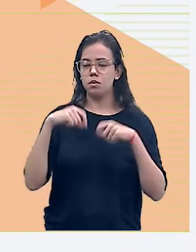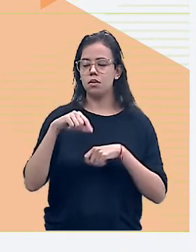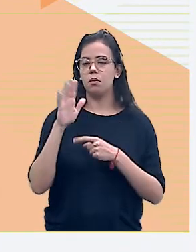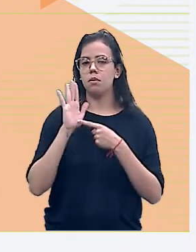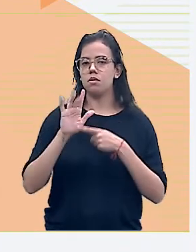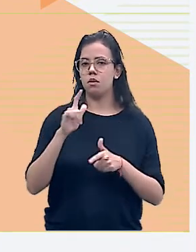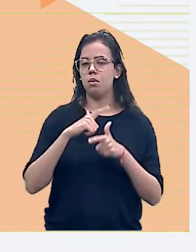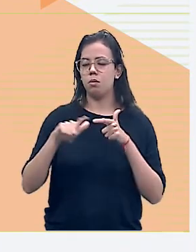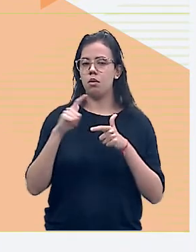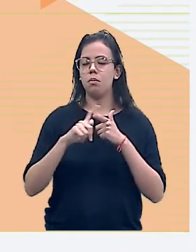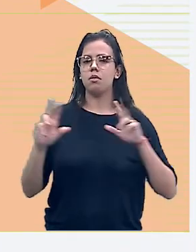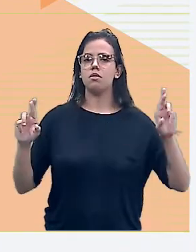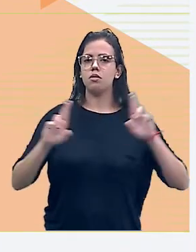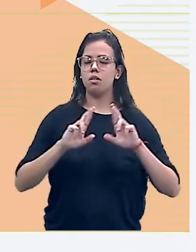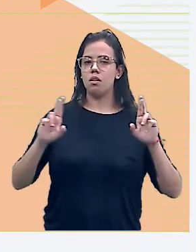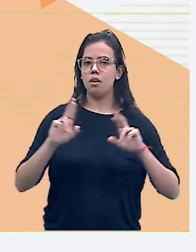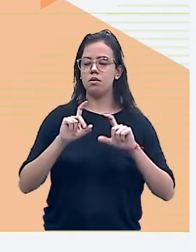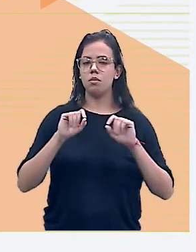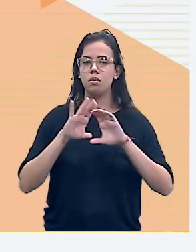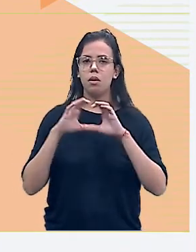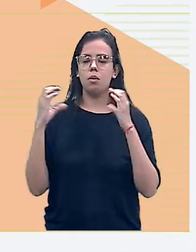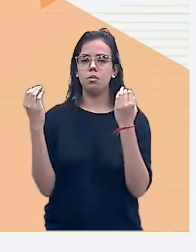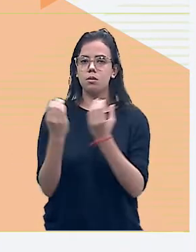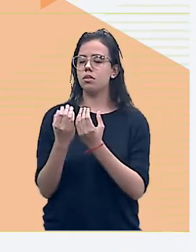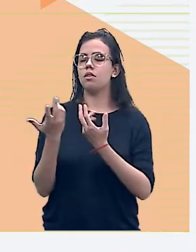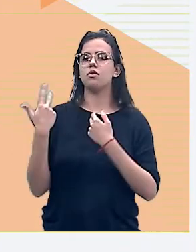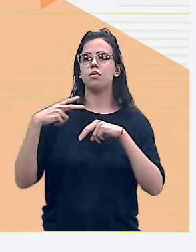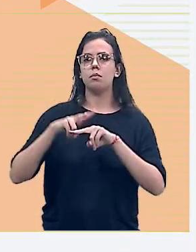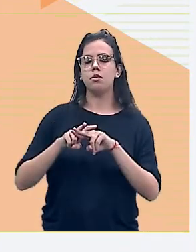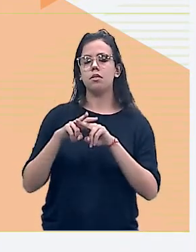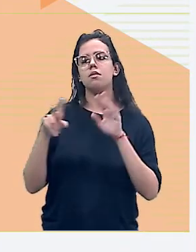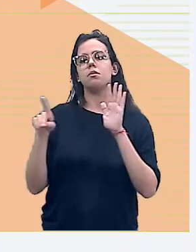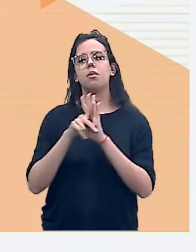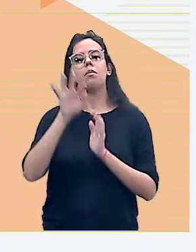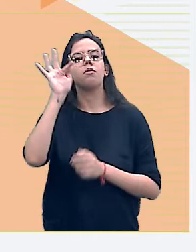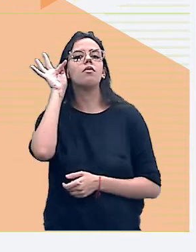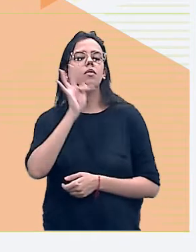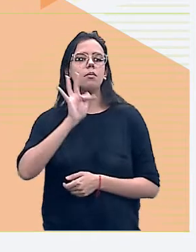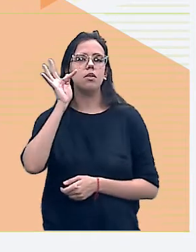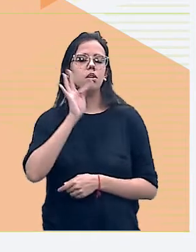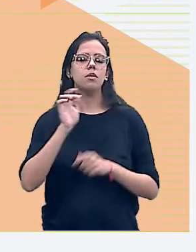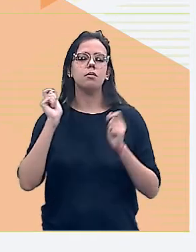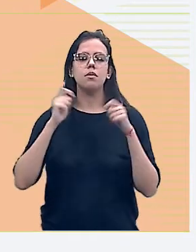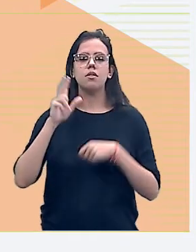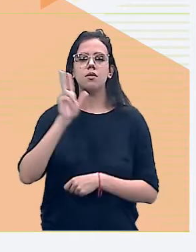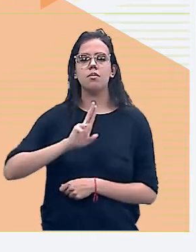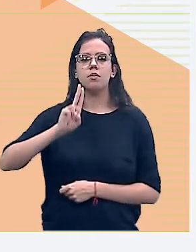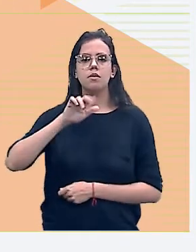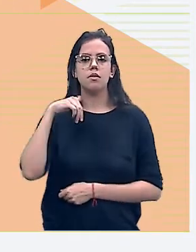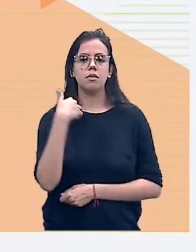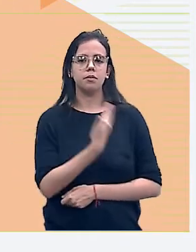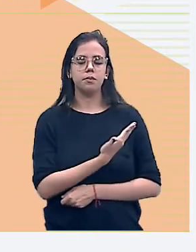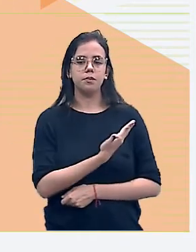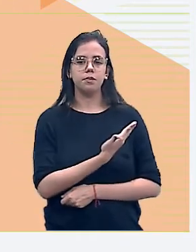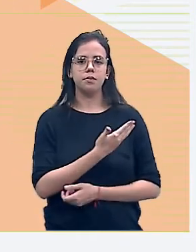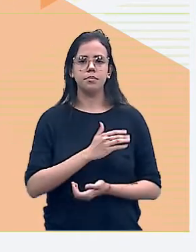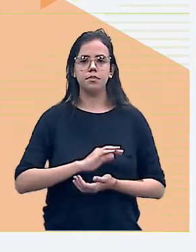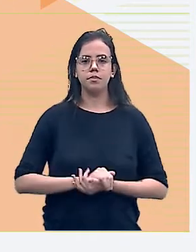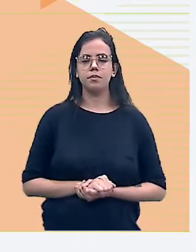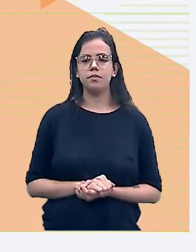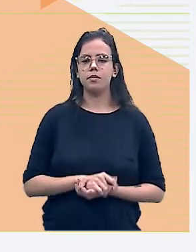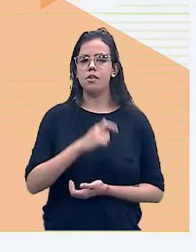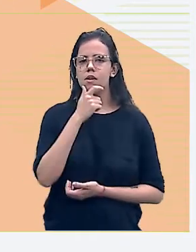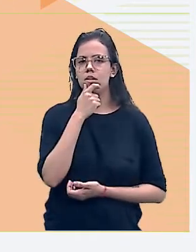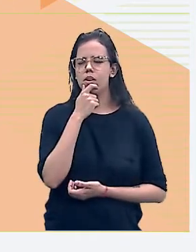uma problemática associada a nossa comunidade carcerária feminina você vai trabalhar com Esse sujeitinho aqui ó com o nome dele